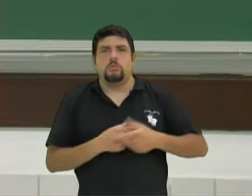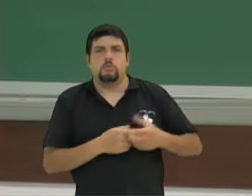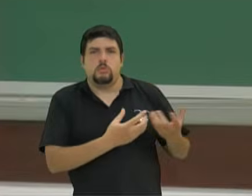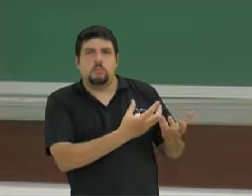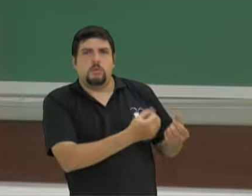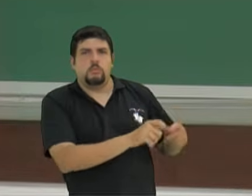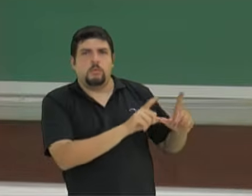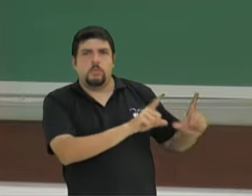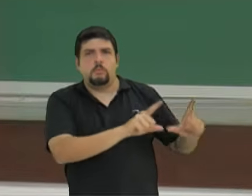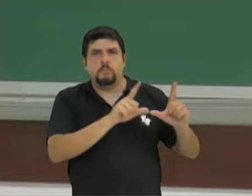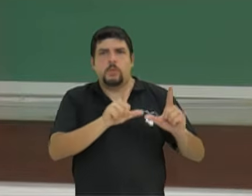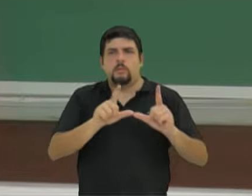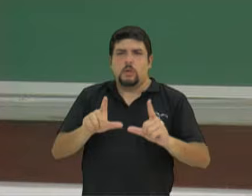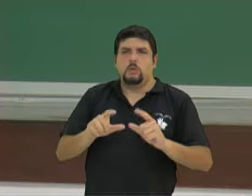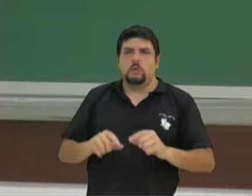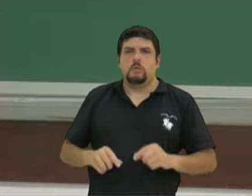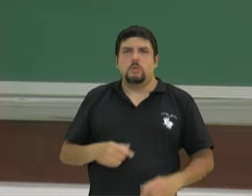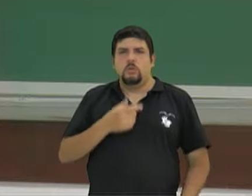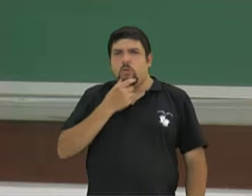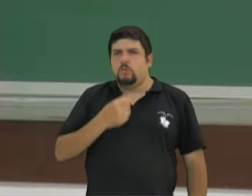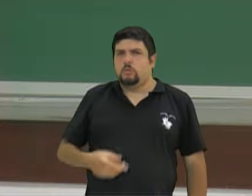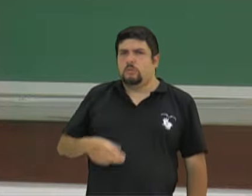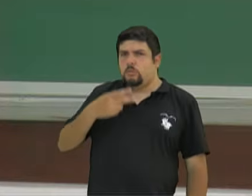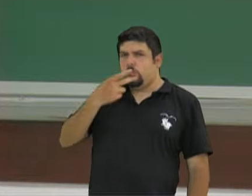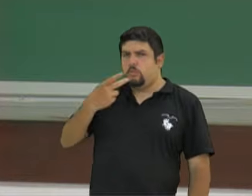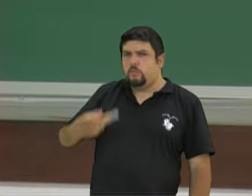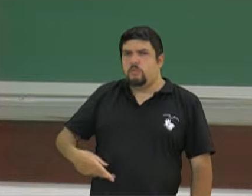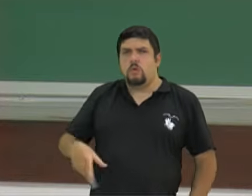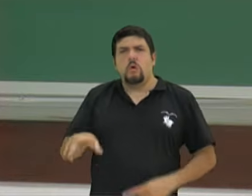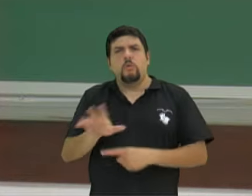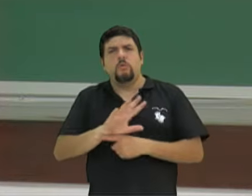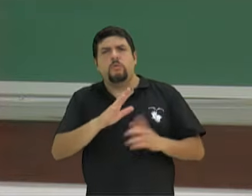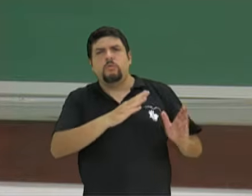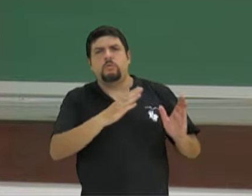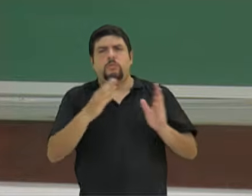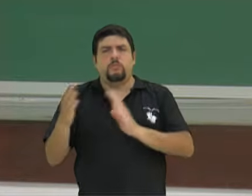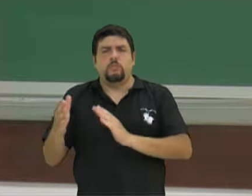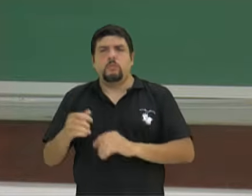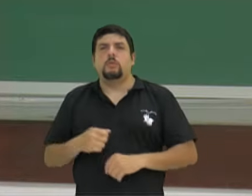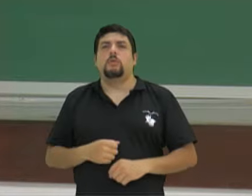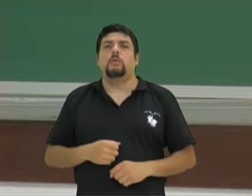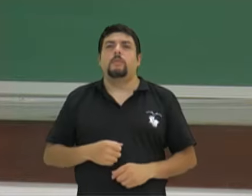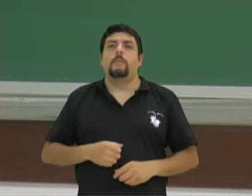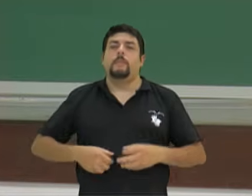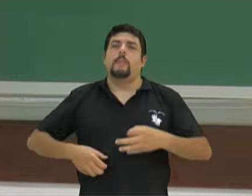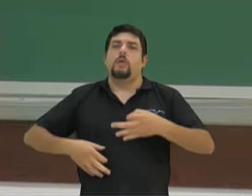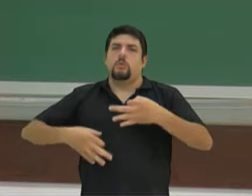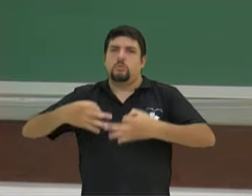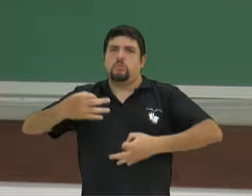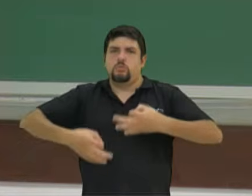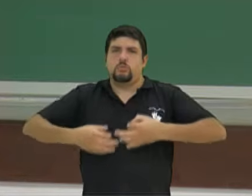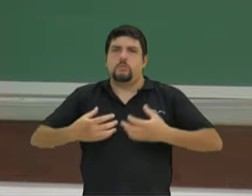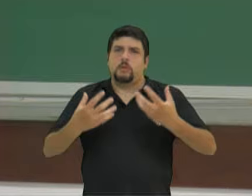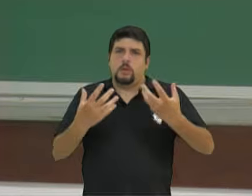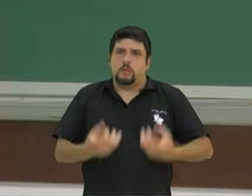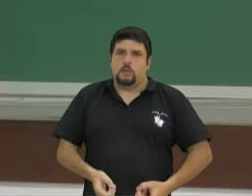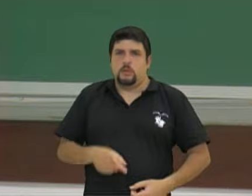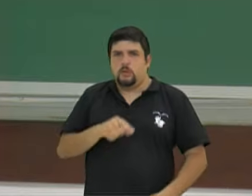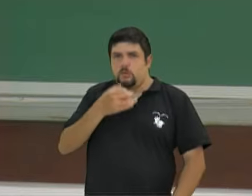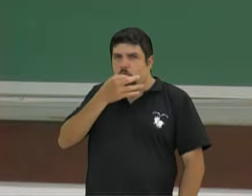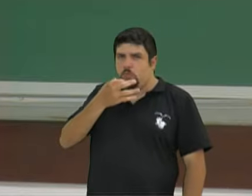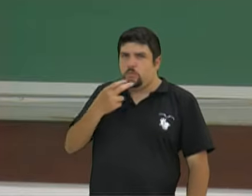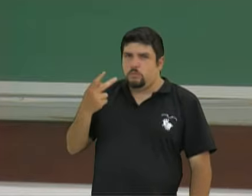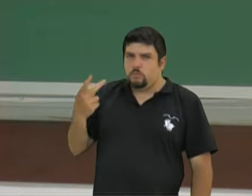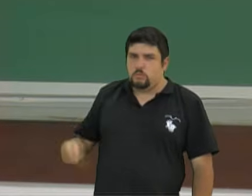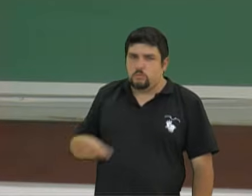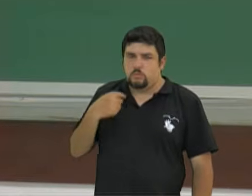o filme é um só, não é um pedacinho, não tem essas seções. Aí o juiz deu lá parecer favorável. Por quê? Porque todas